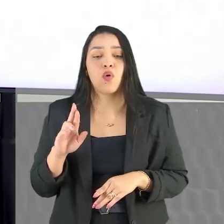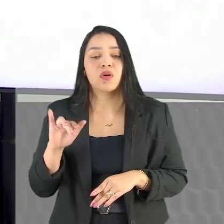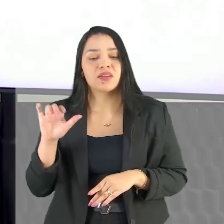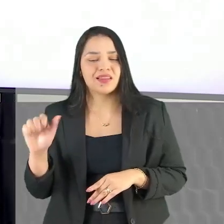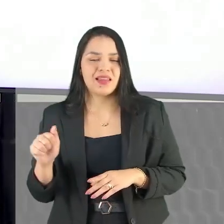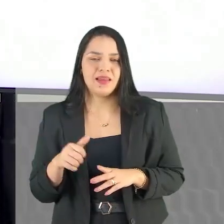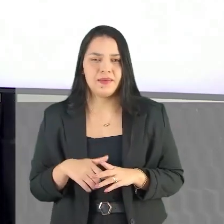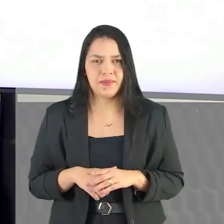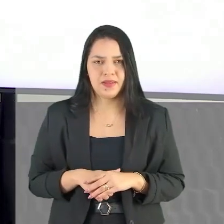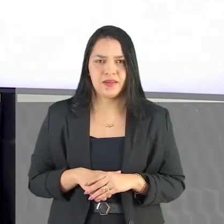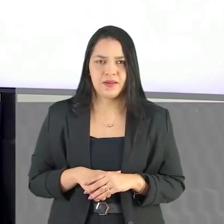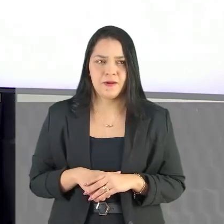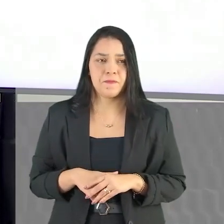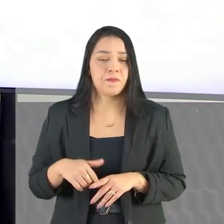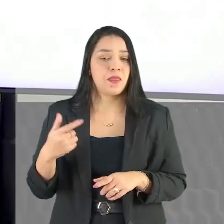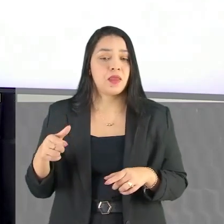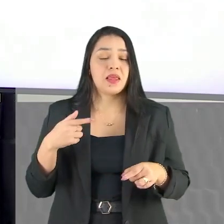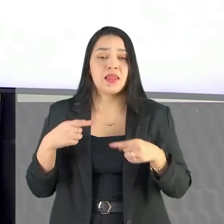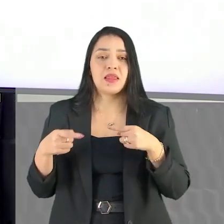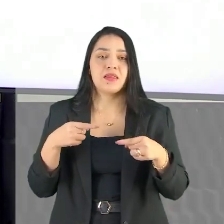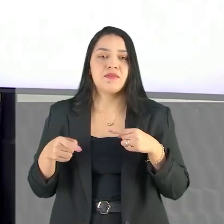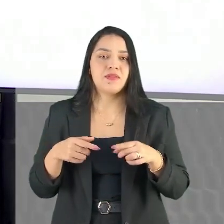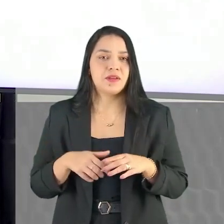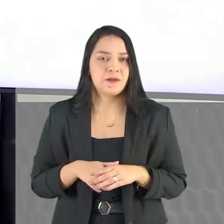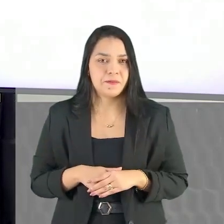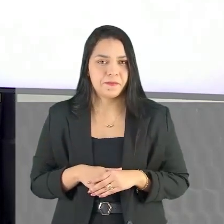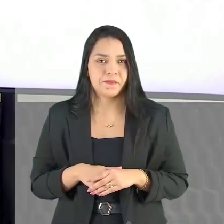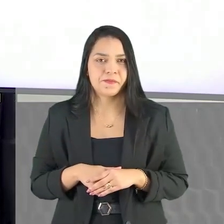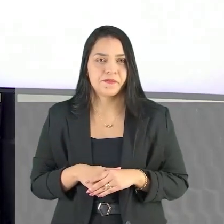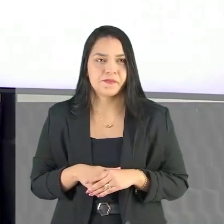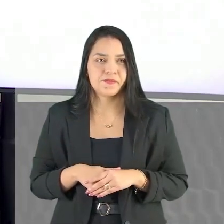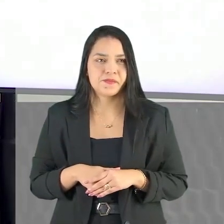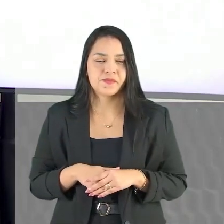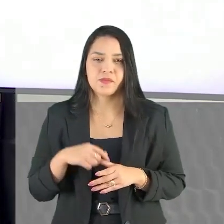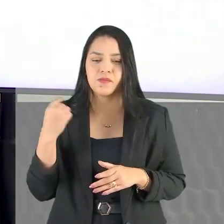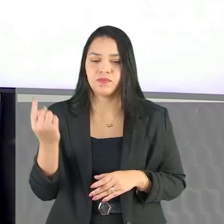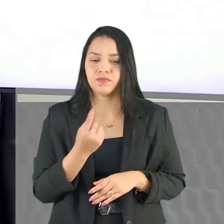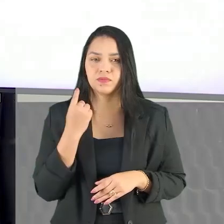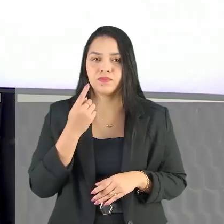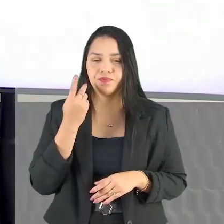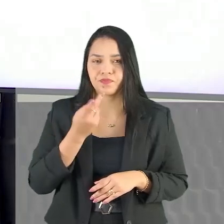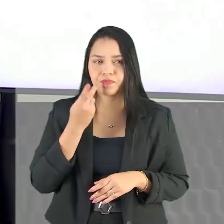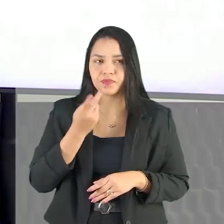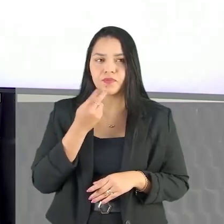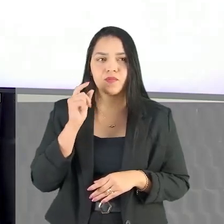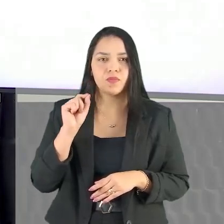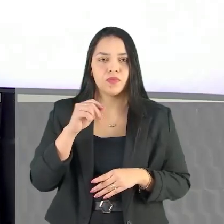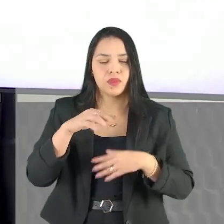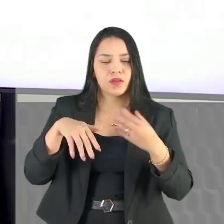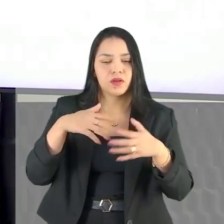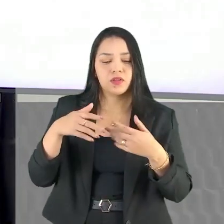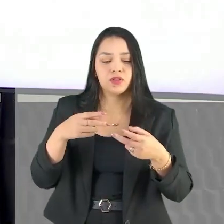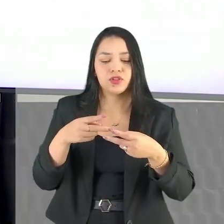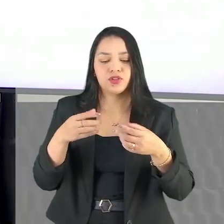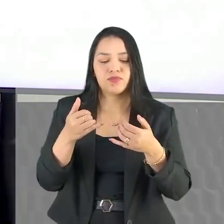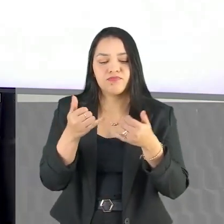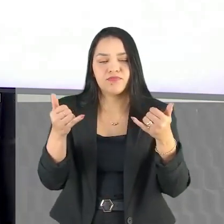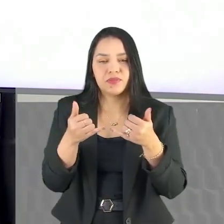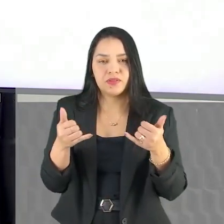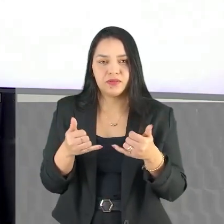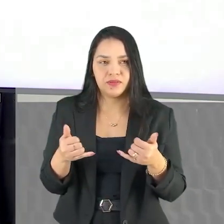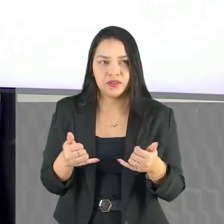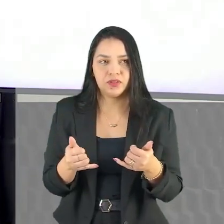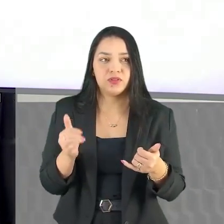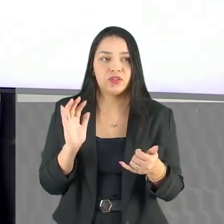Ó, não tem nada a ver com isso. Quando a gente está falando de emaranhado de fios,